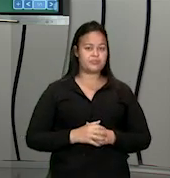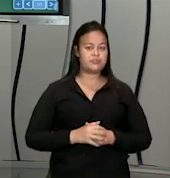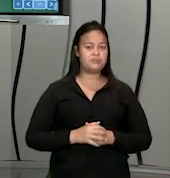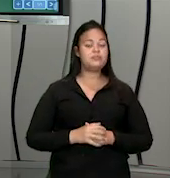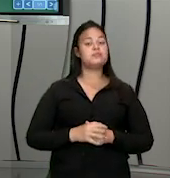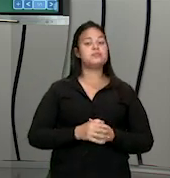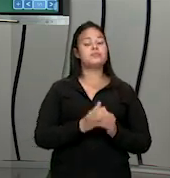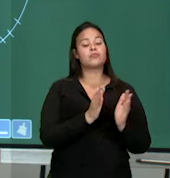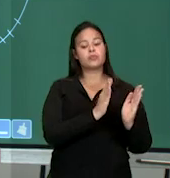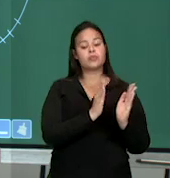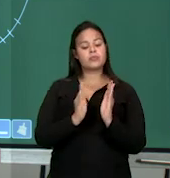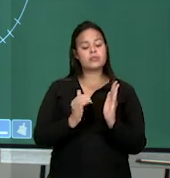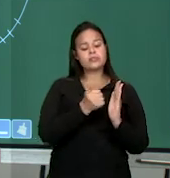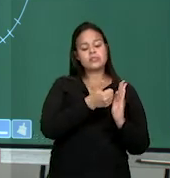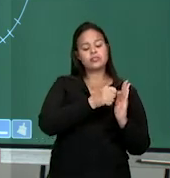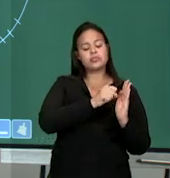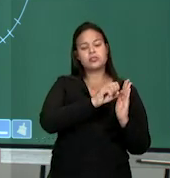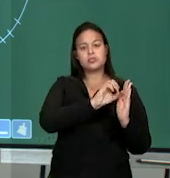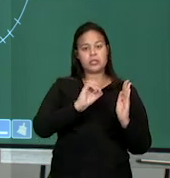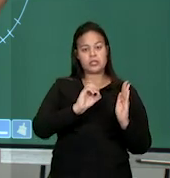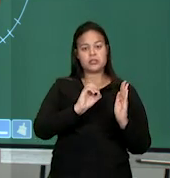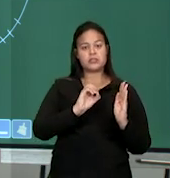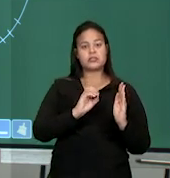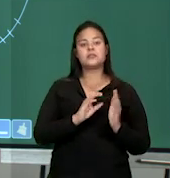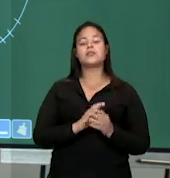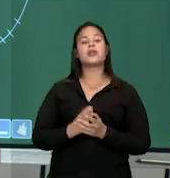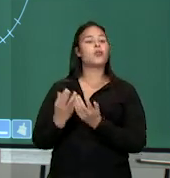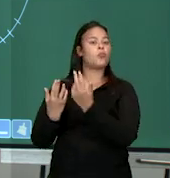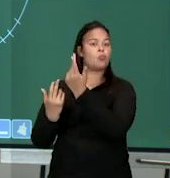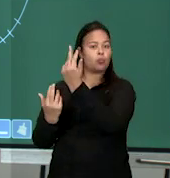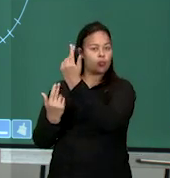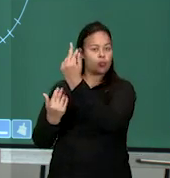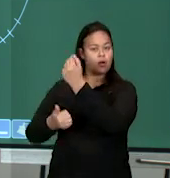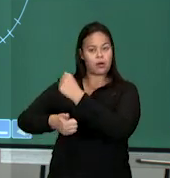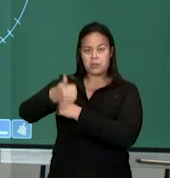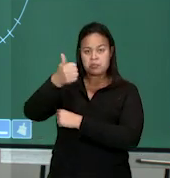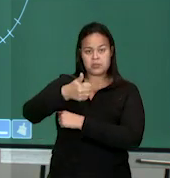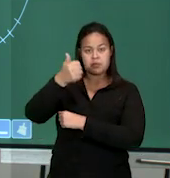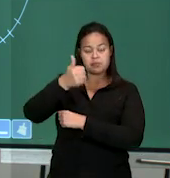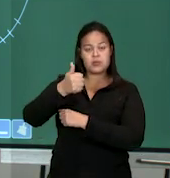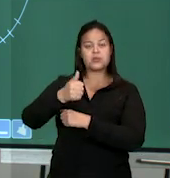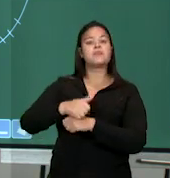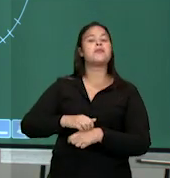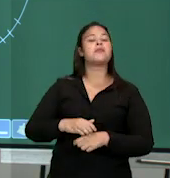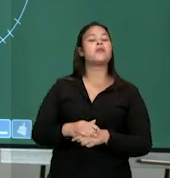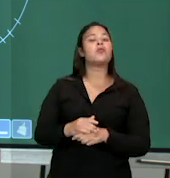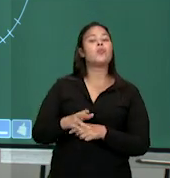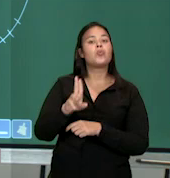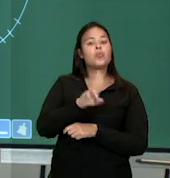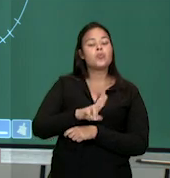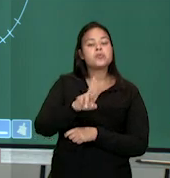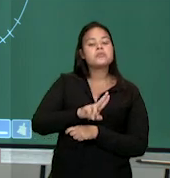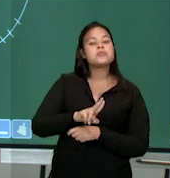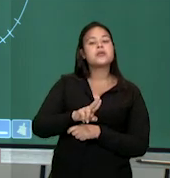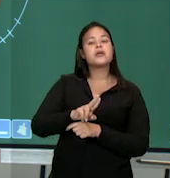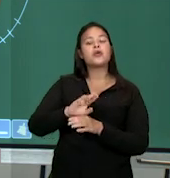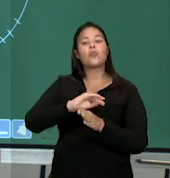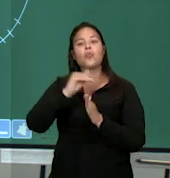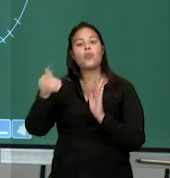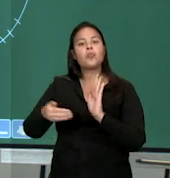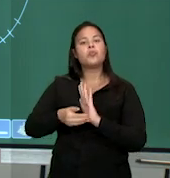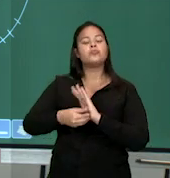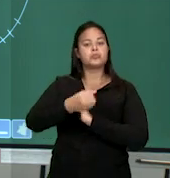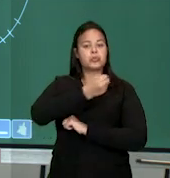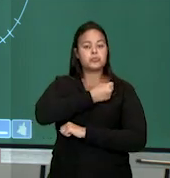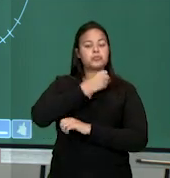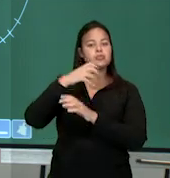aqui de 180, que foi o último. A mesma coisa que aconteceu aqui no primeiro quadrante. Eu peguei o último número do primeiro quadrante, somei com o